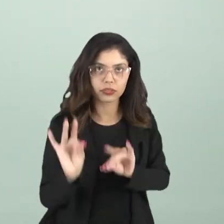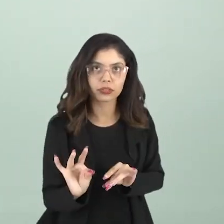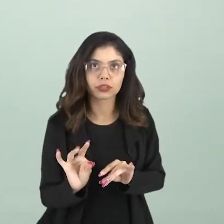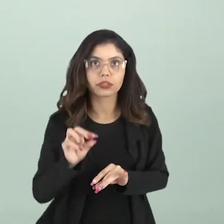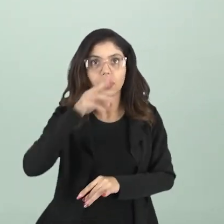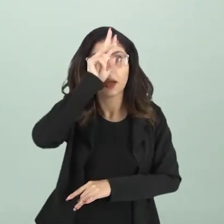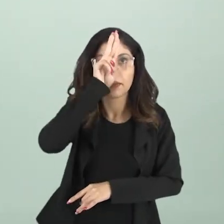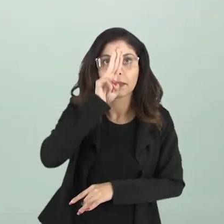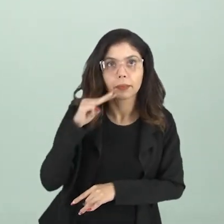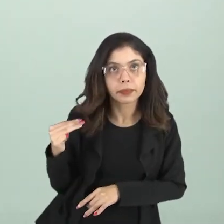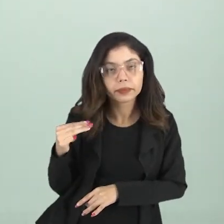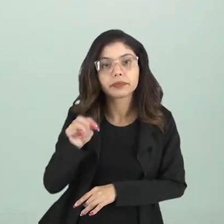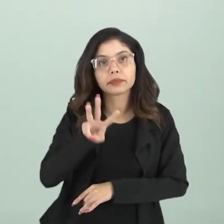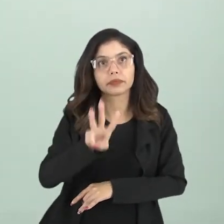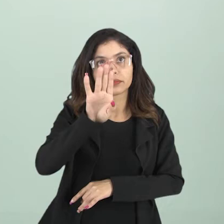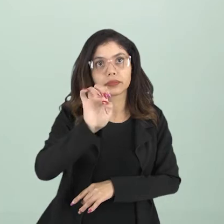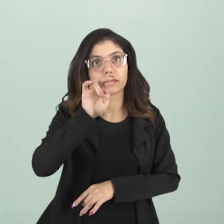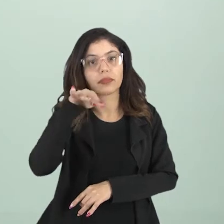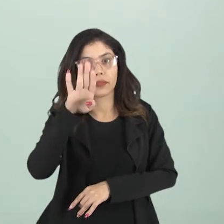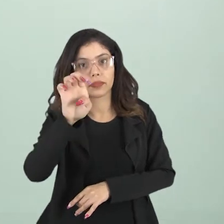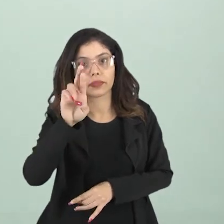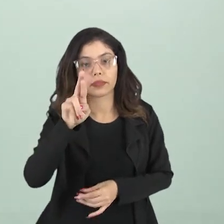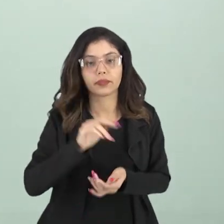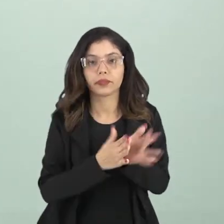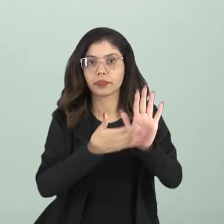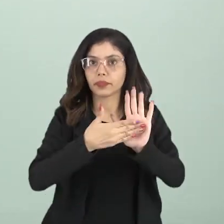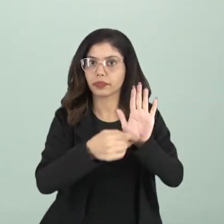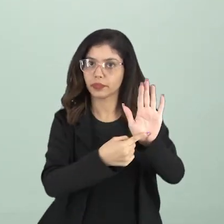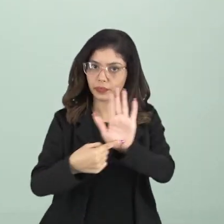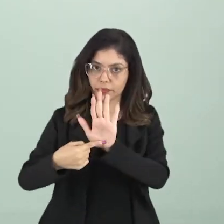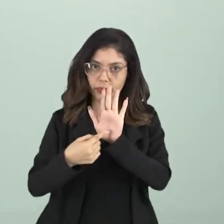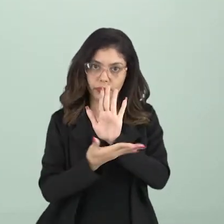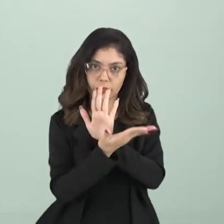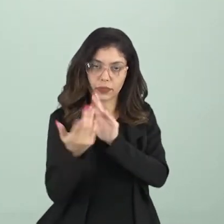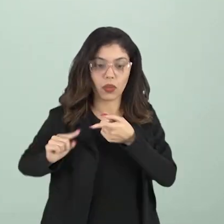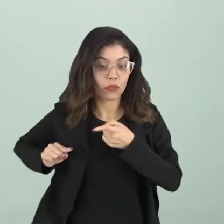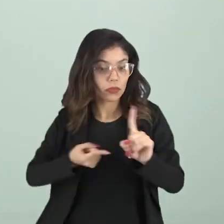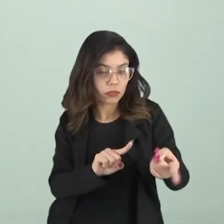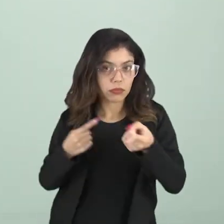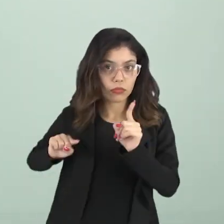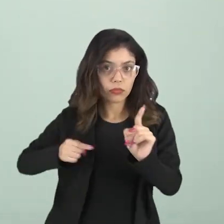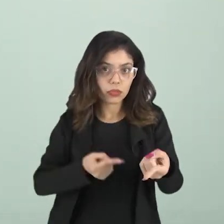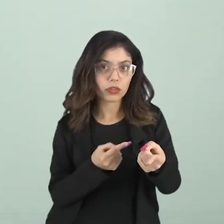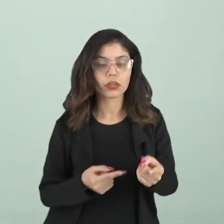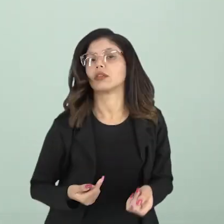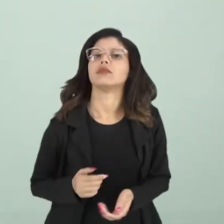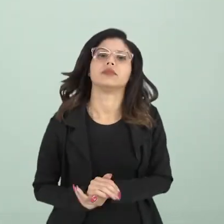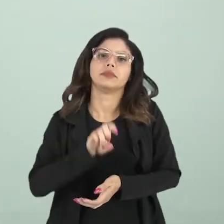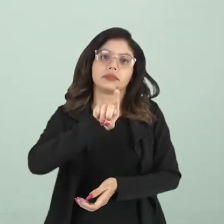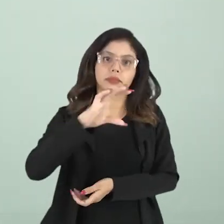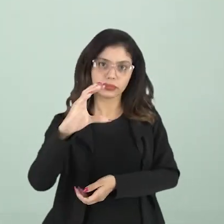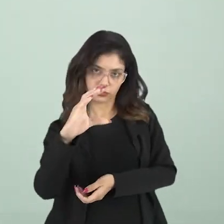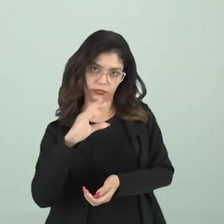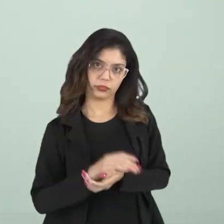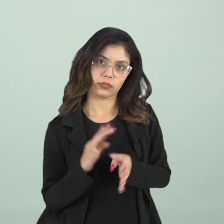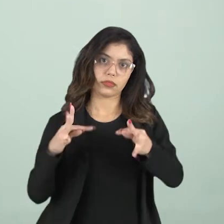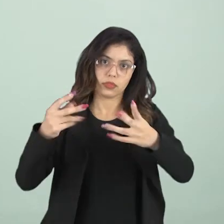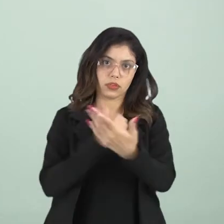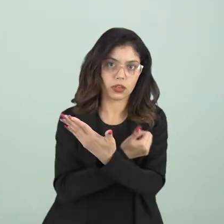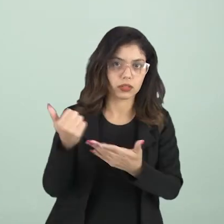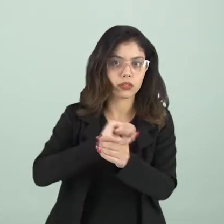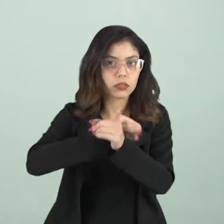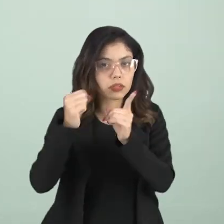Max Weber, inclusive, eu proponho a você esse desafio. Ele classificou a